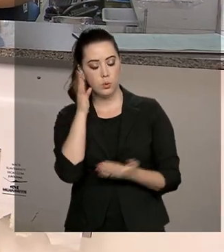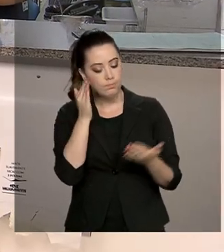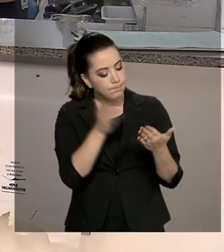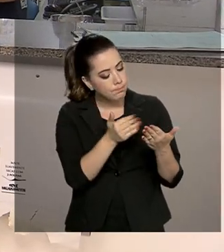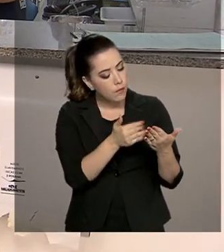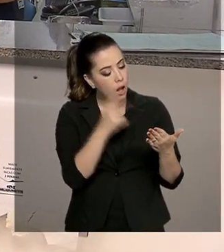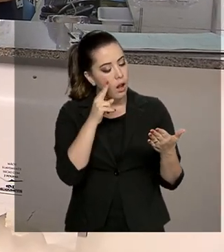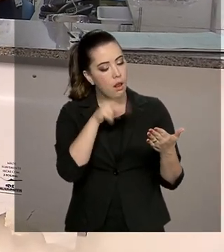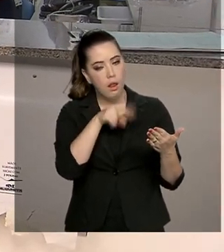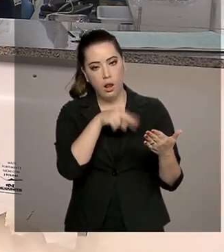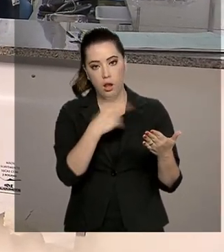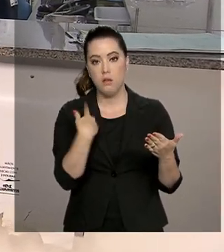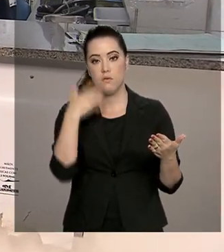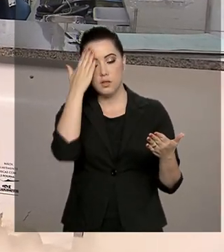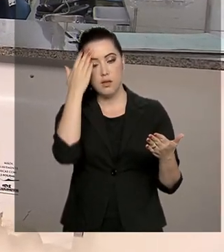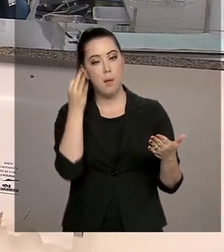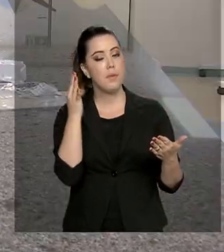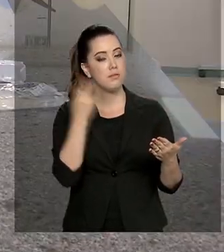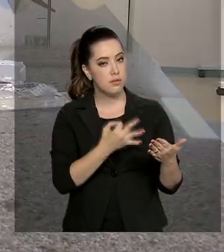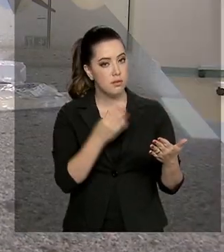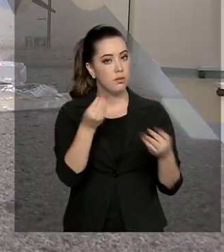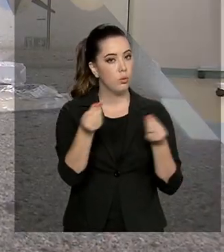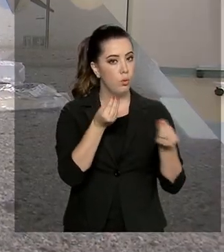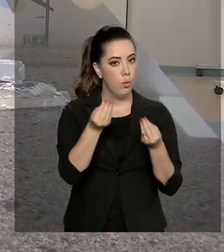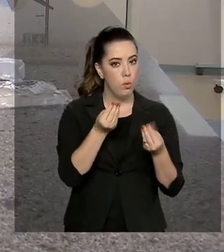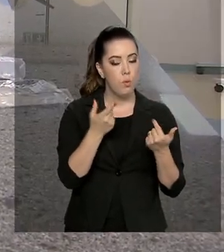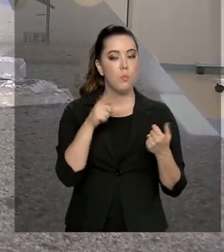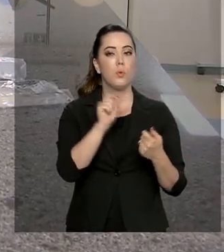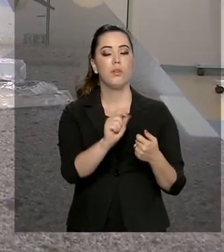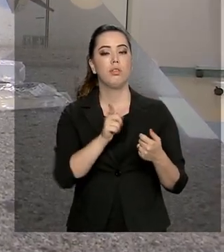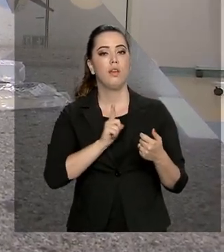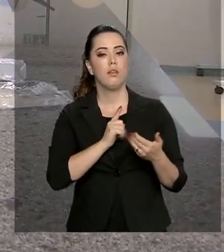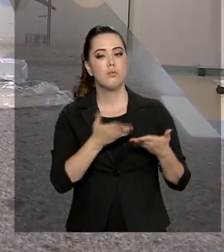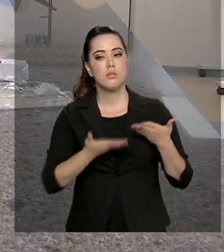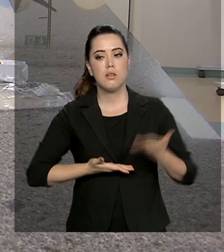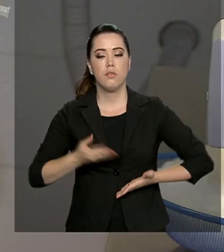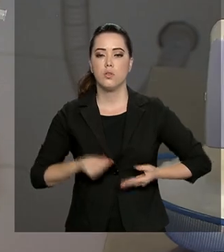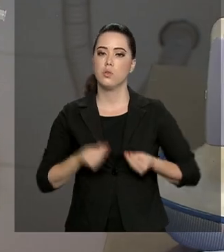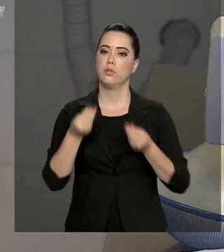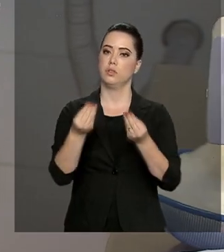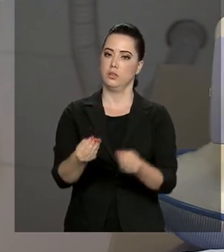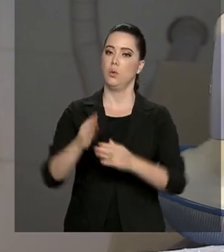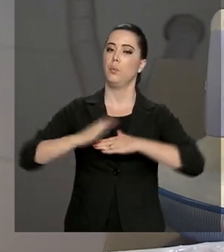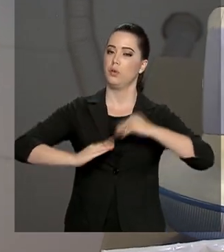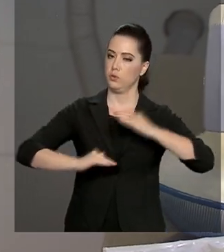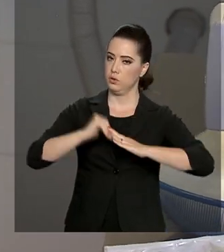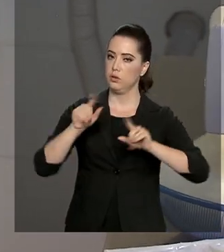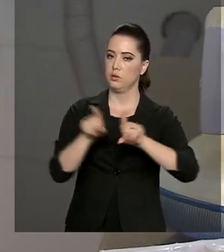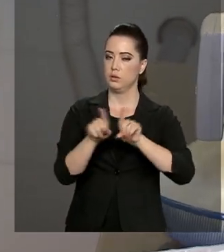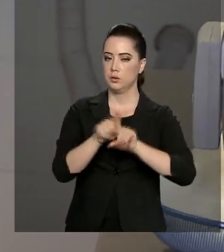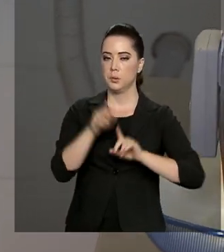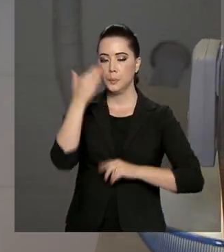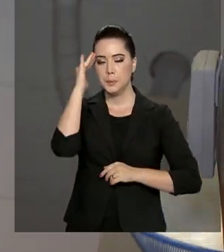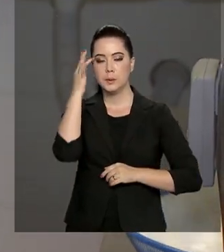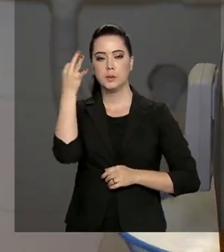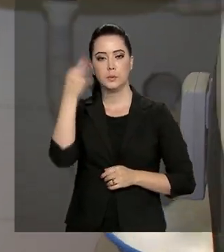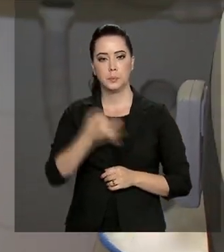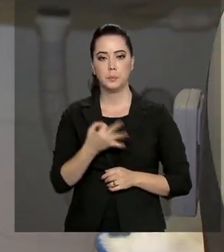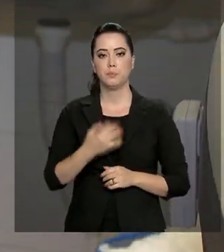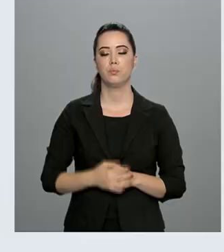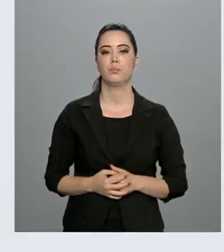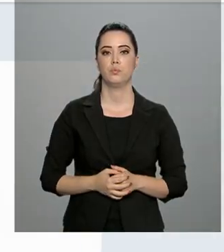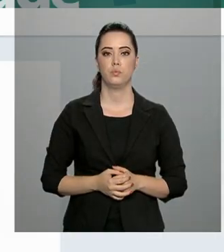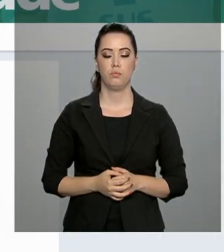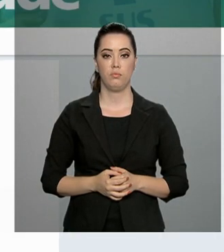e o profissional de saúde terá acesso a informações sobre procedimentos clínicos e material que deve ser utilizado.